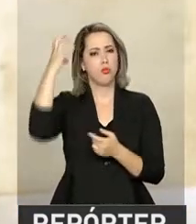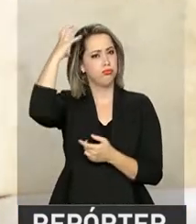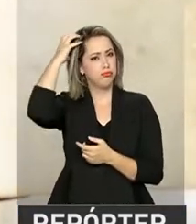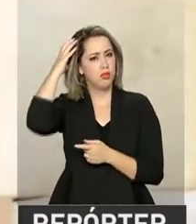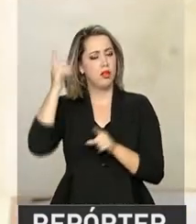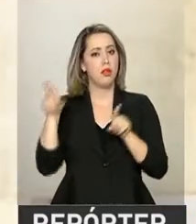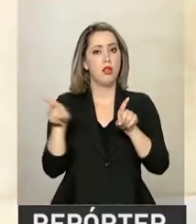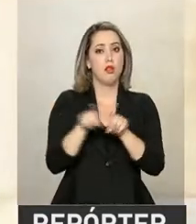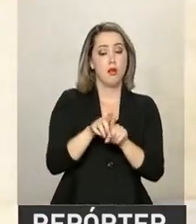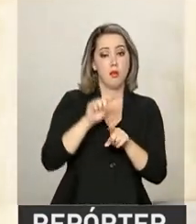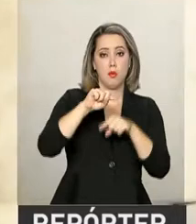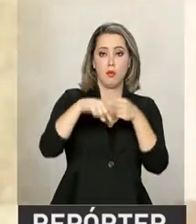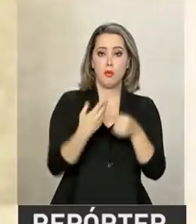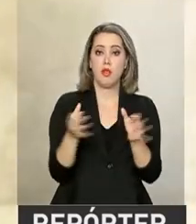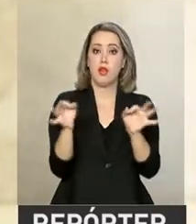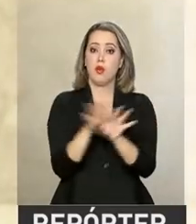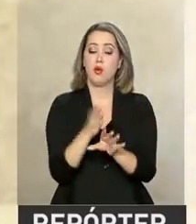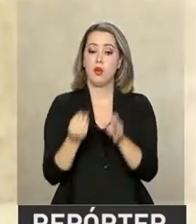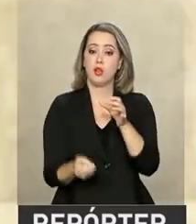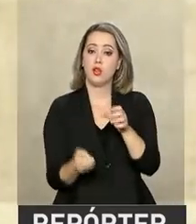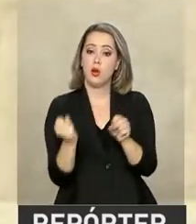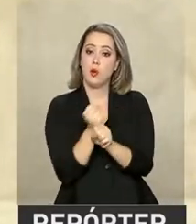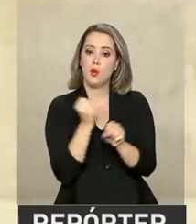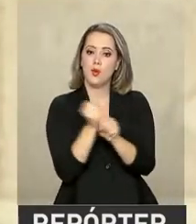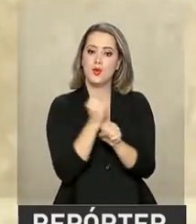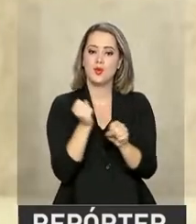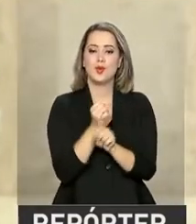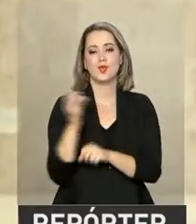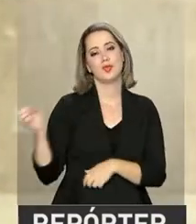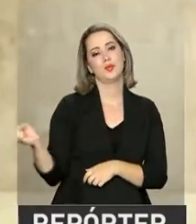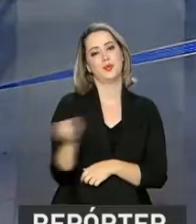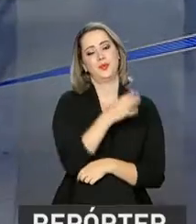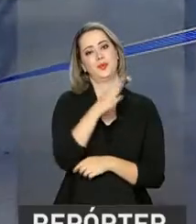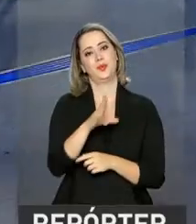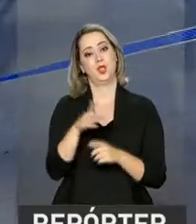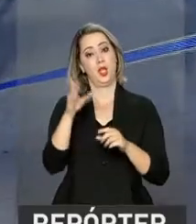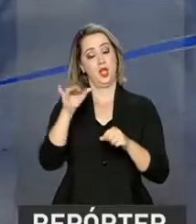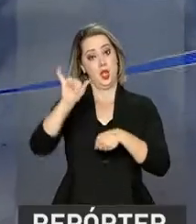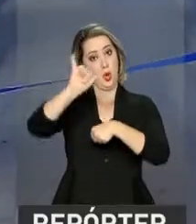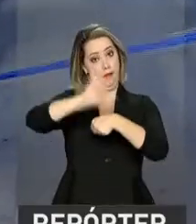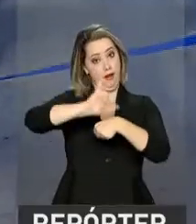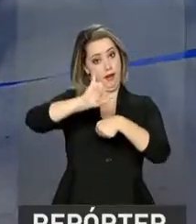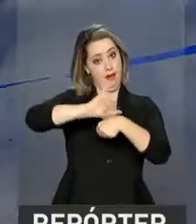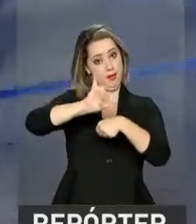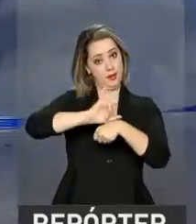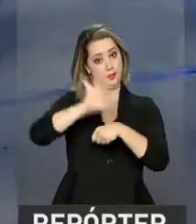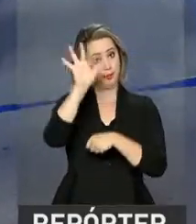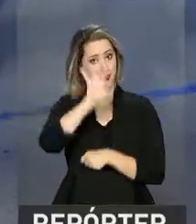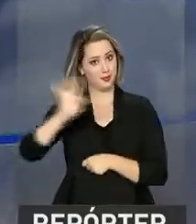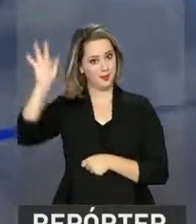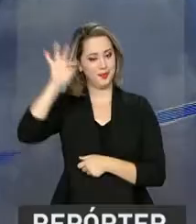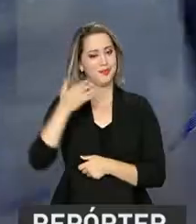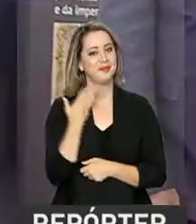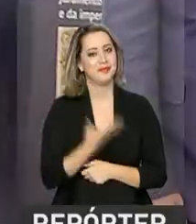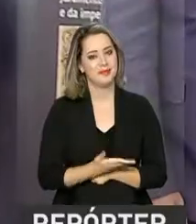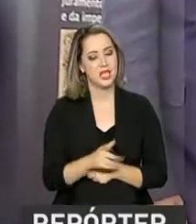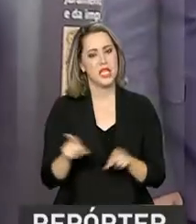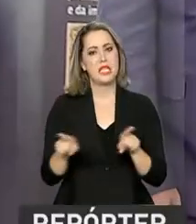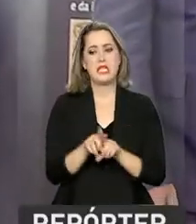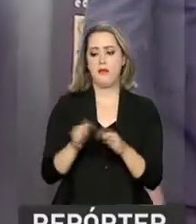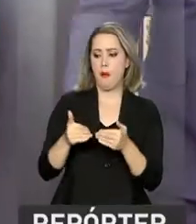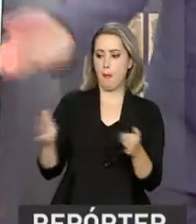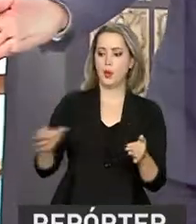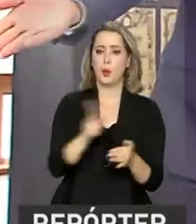serra com o documento da construção da nova capital federal a inauguração da mostra contou com a presença do presidente